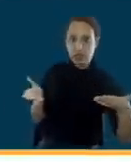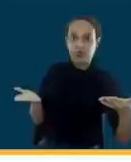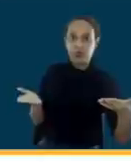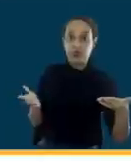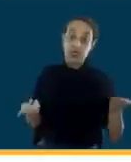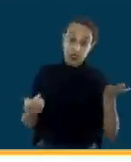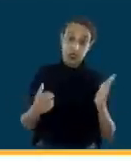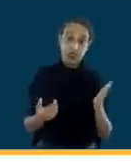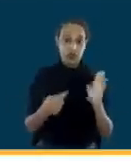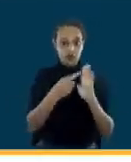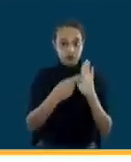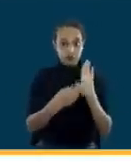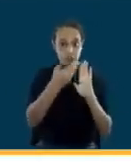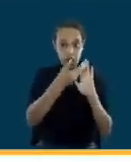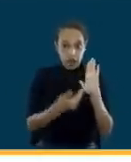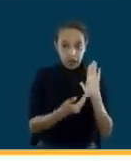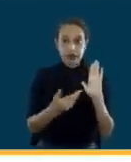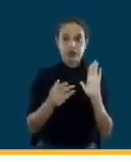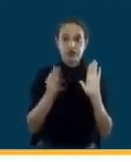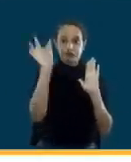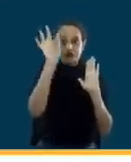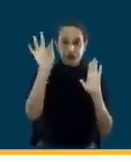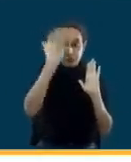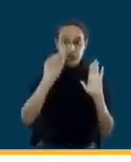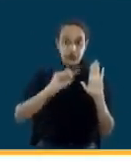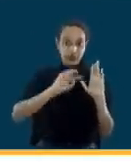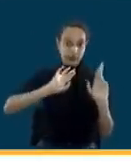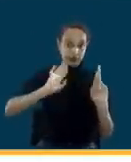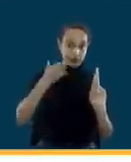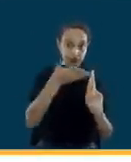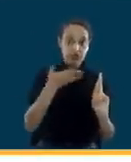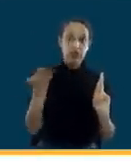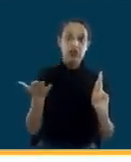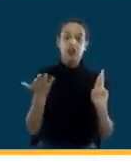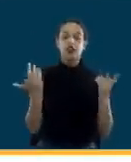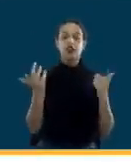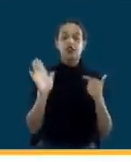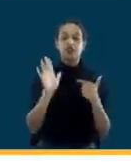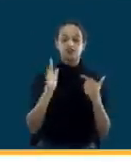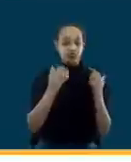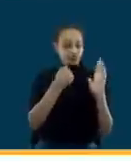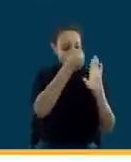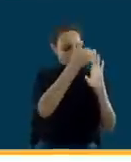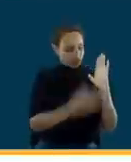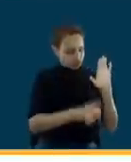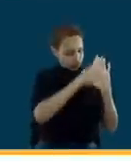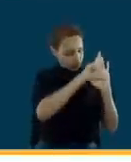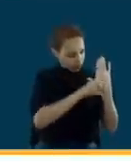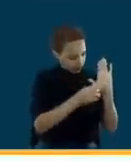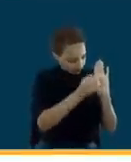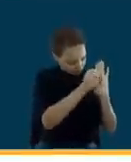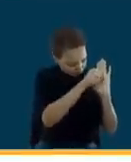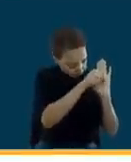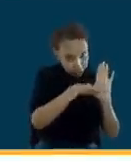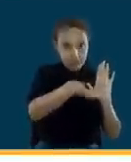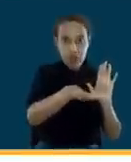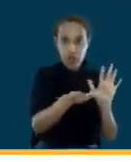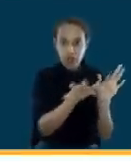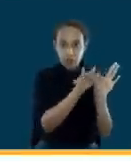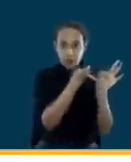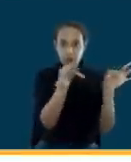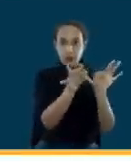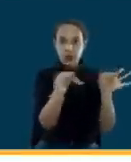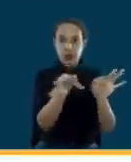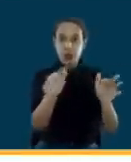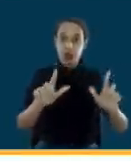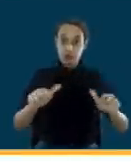será essa referência para o espelhamento das nossas regulamentações estaduais, que vão detalhar essa operação da